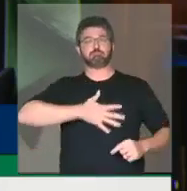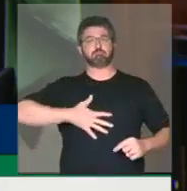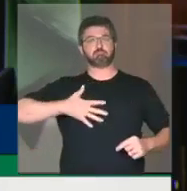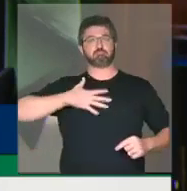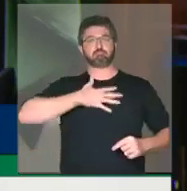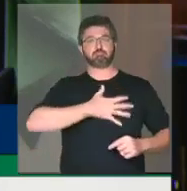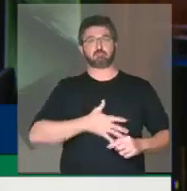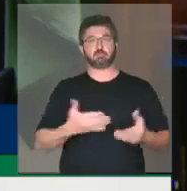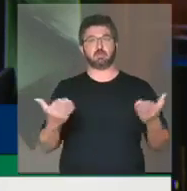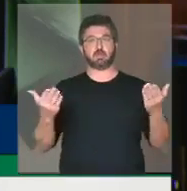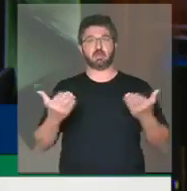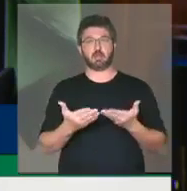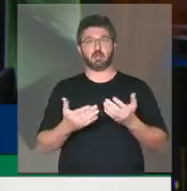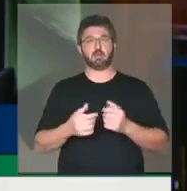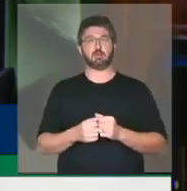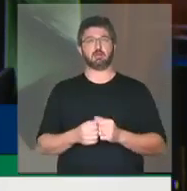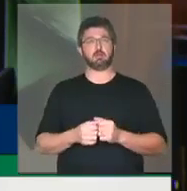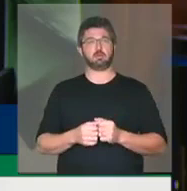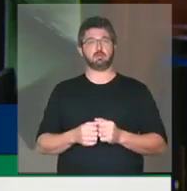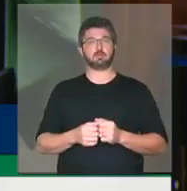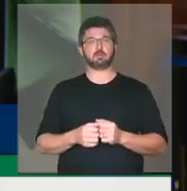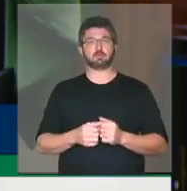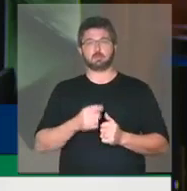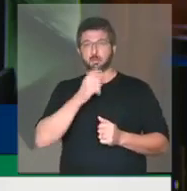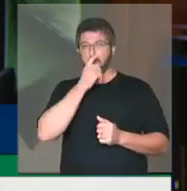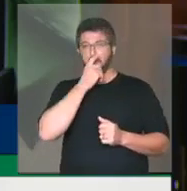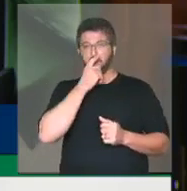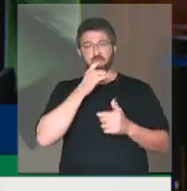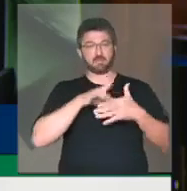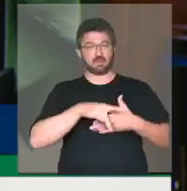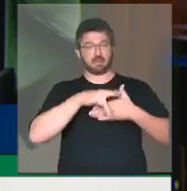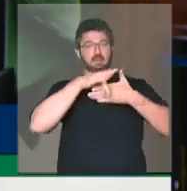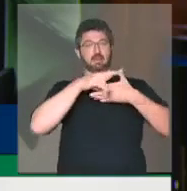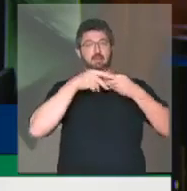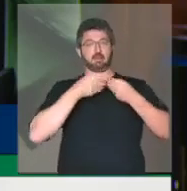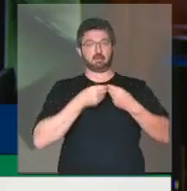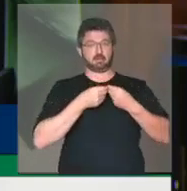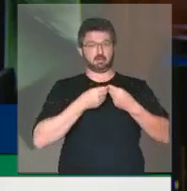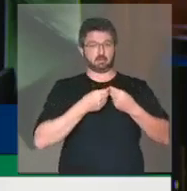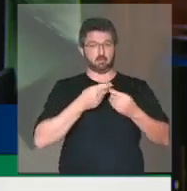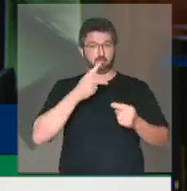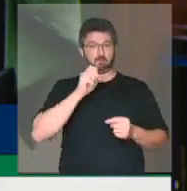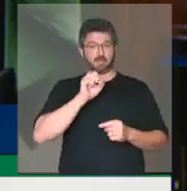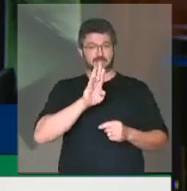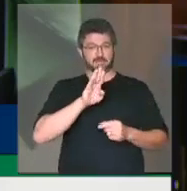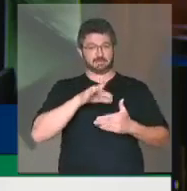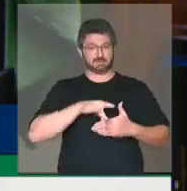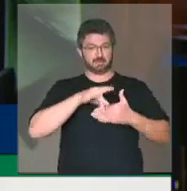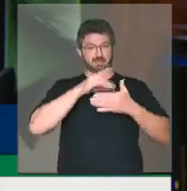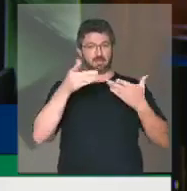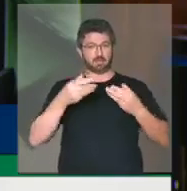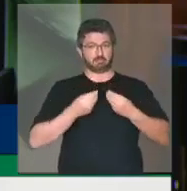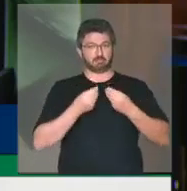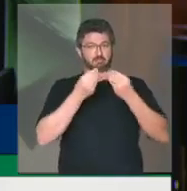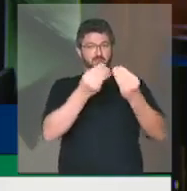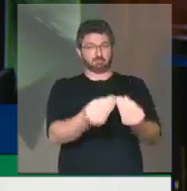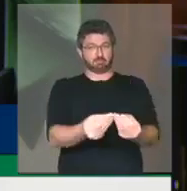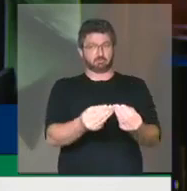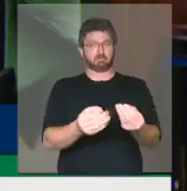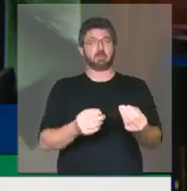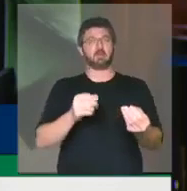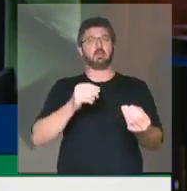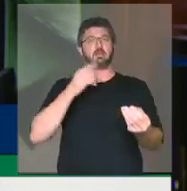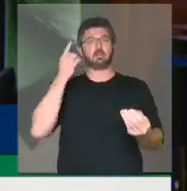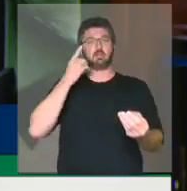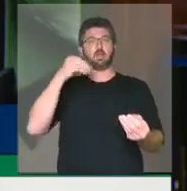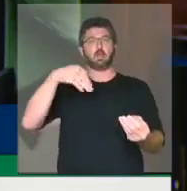nesse momento, que é precisamente de passar a liderança do Partido Socialista Brasileiro ao deputado